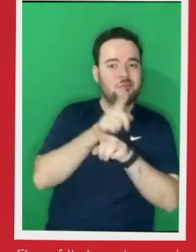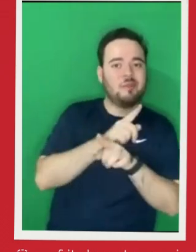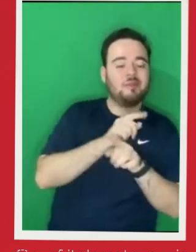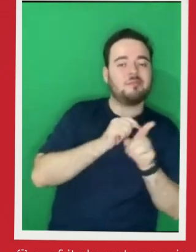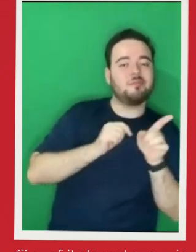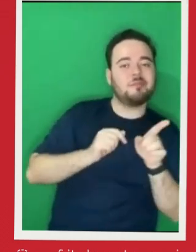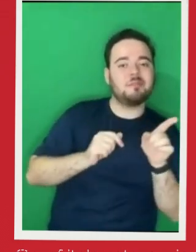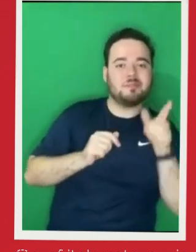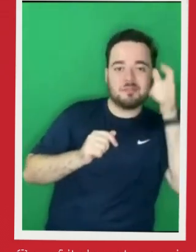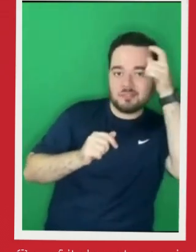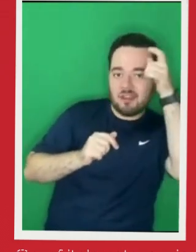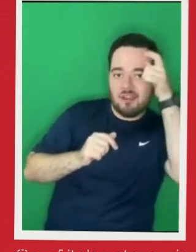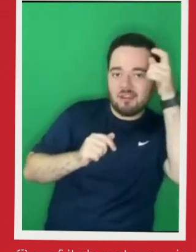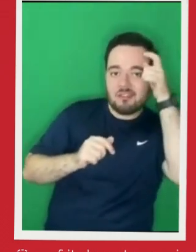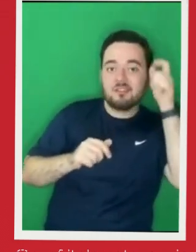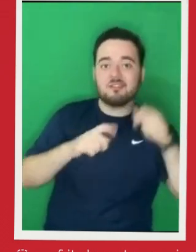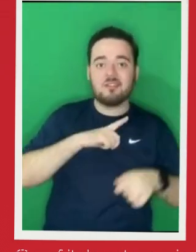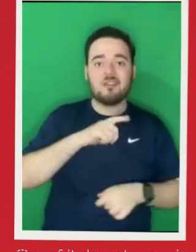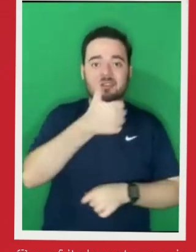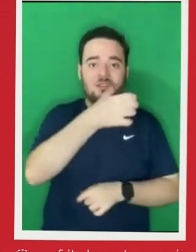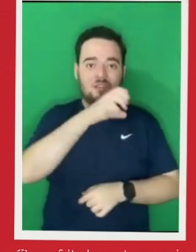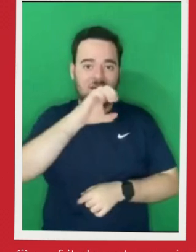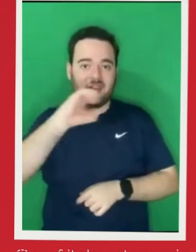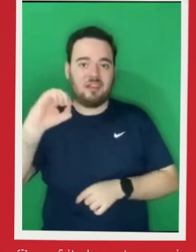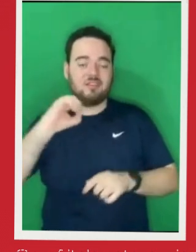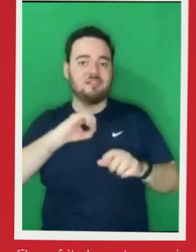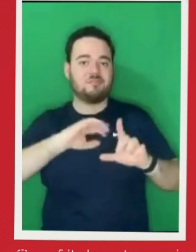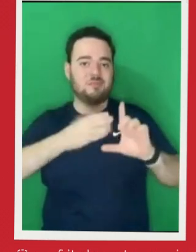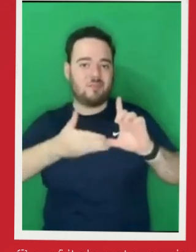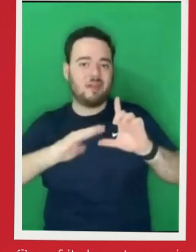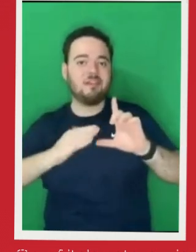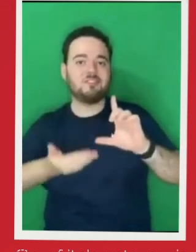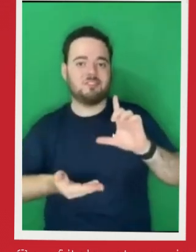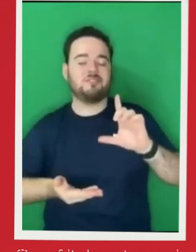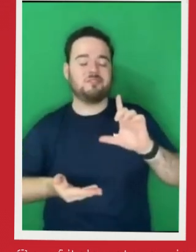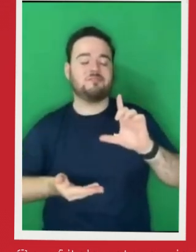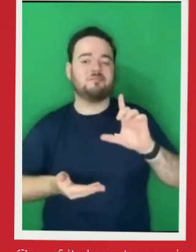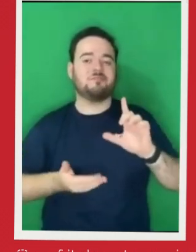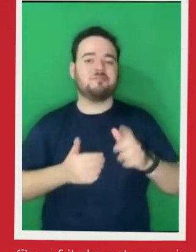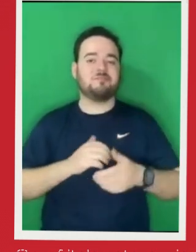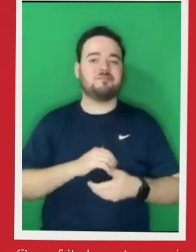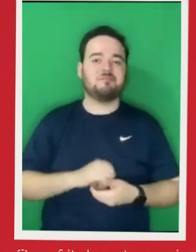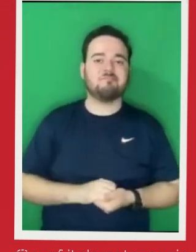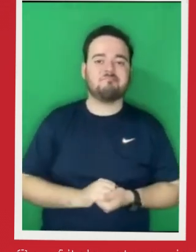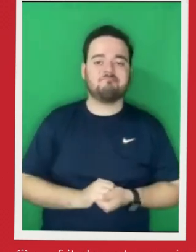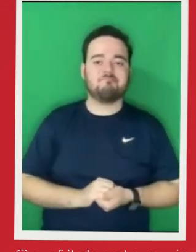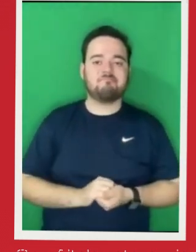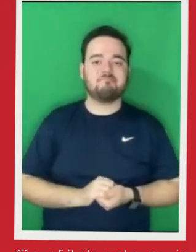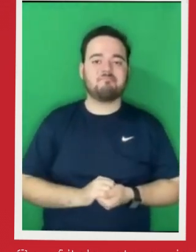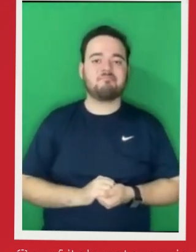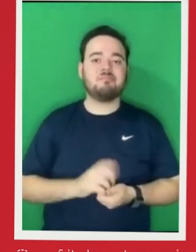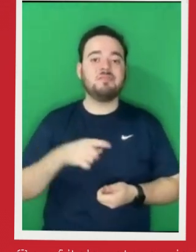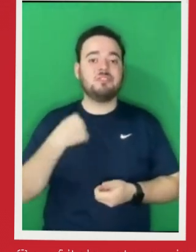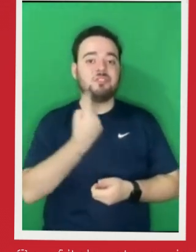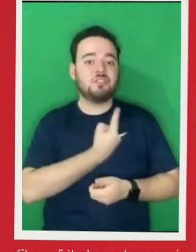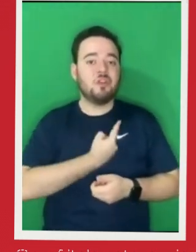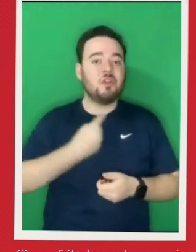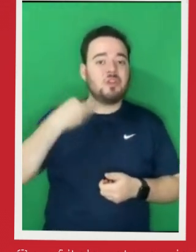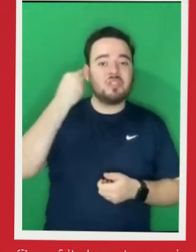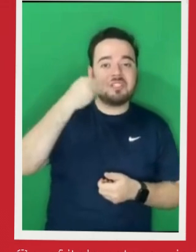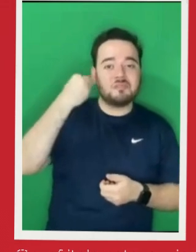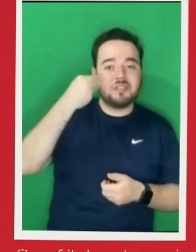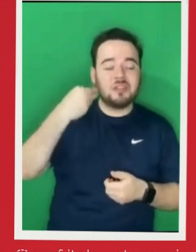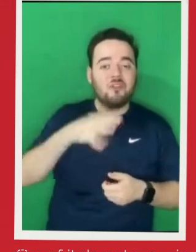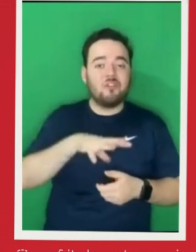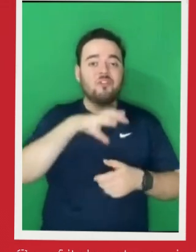Saramago ganhou o Prêmio Nobel de Literatura, né? A gente é muito mais mundano, E quem sabe a gente